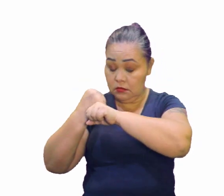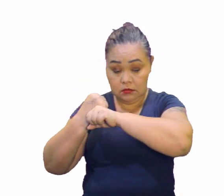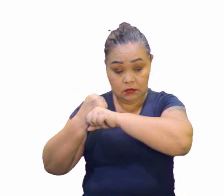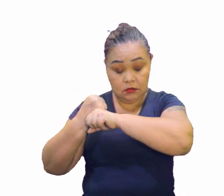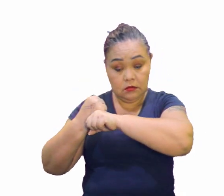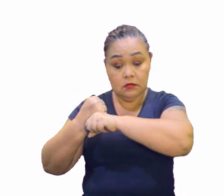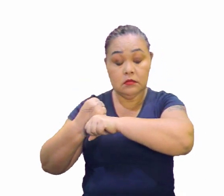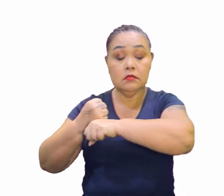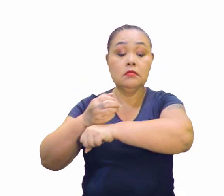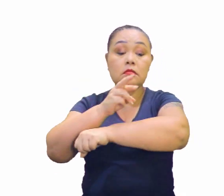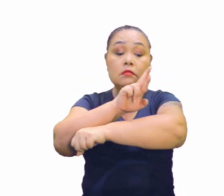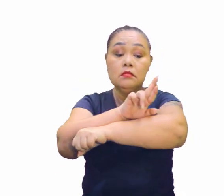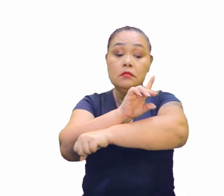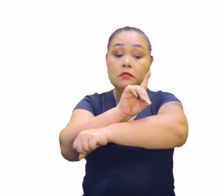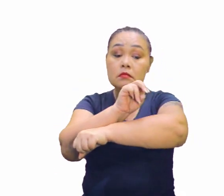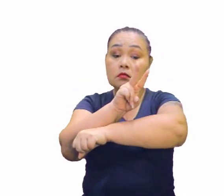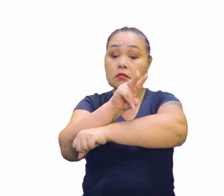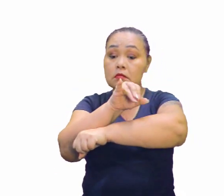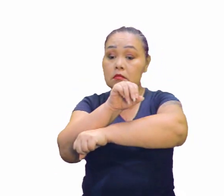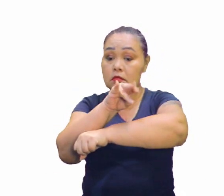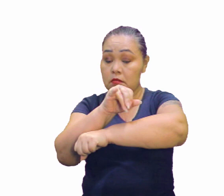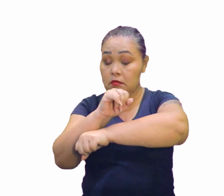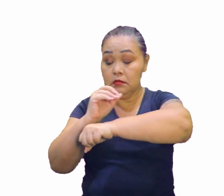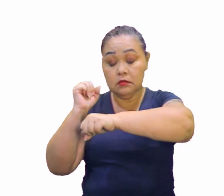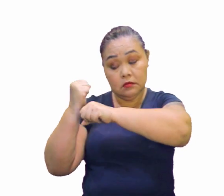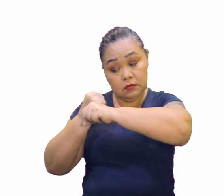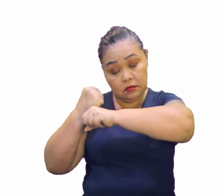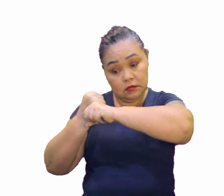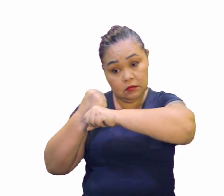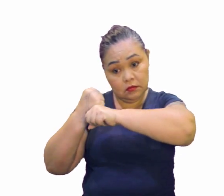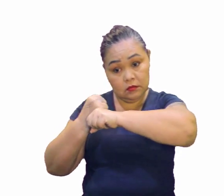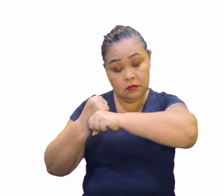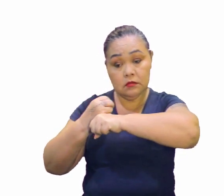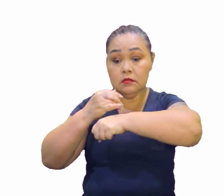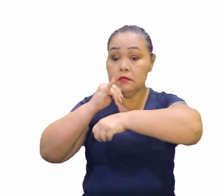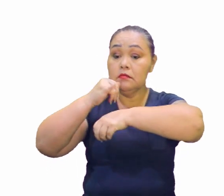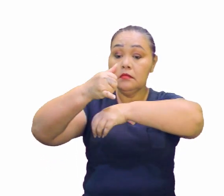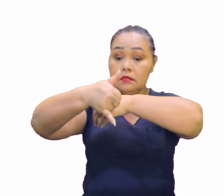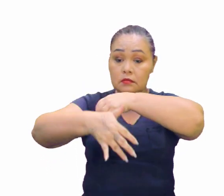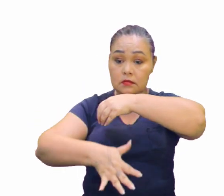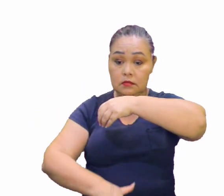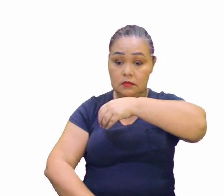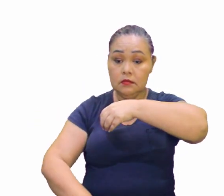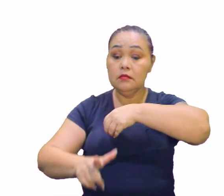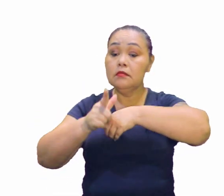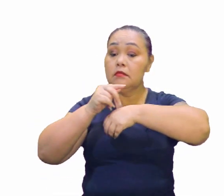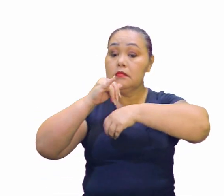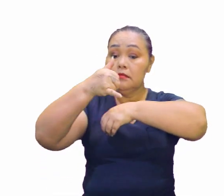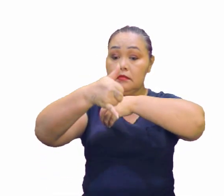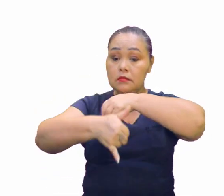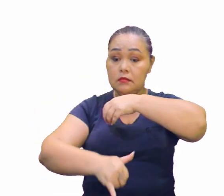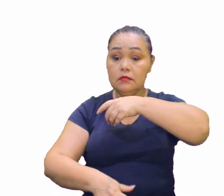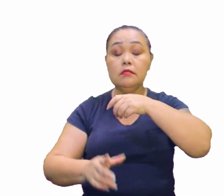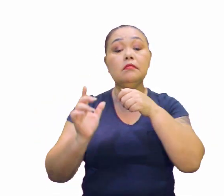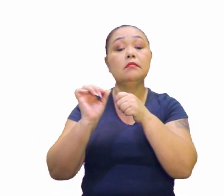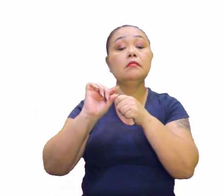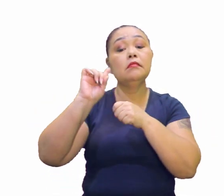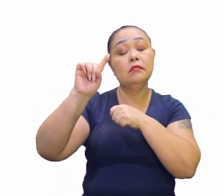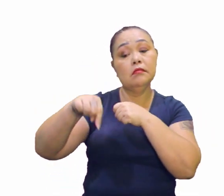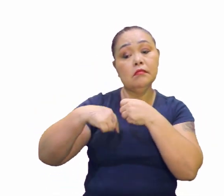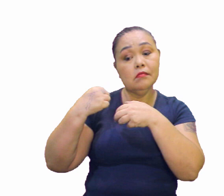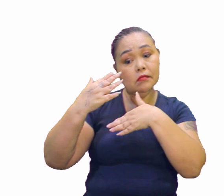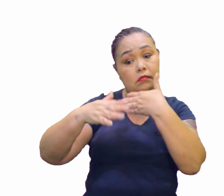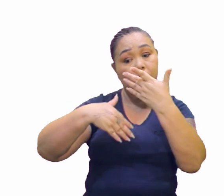construção de rodovias, construção de hidrelétricas, avanço e crescimento